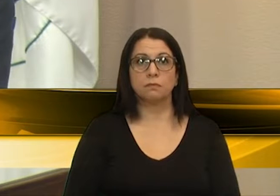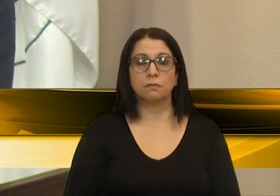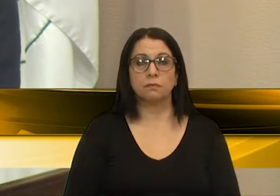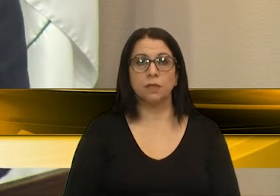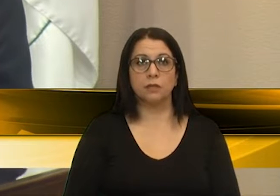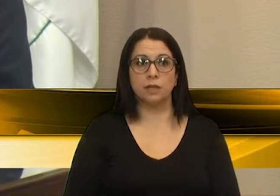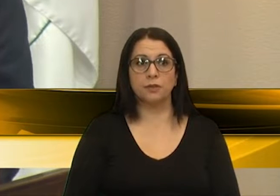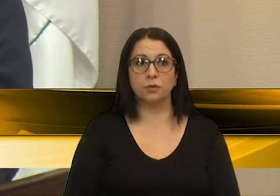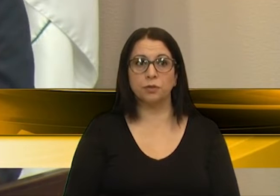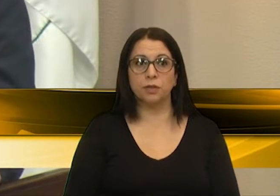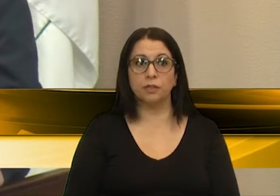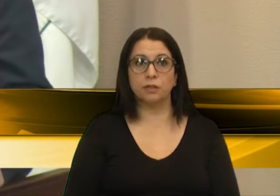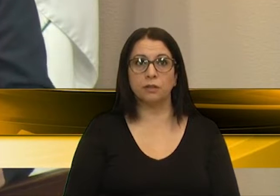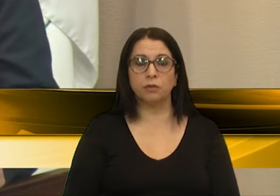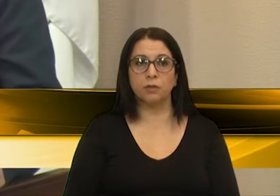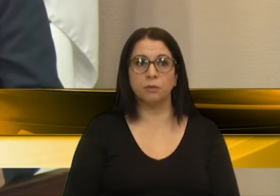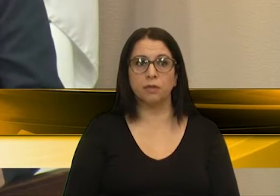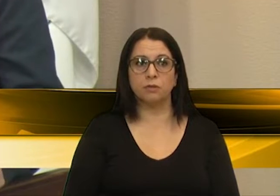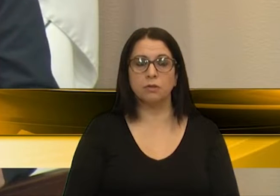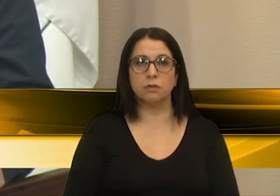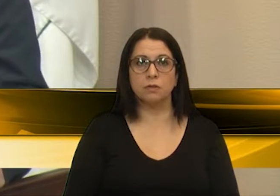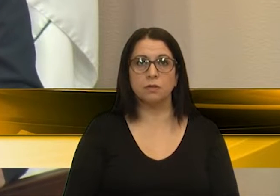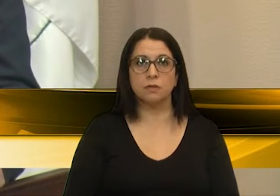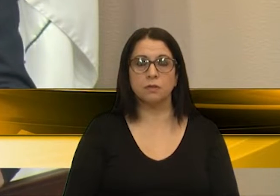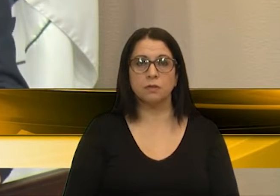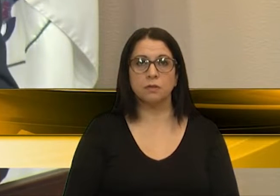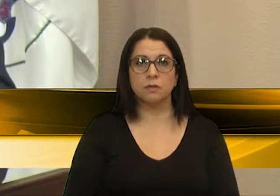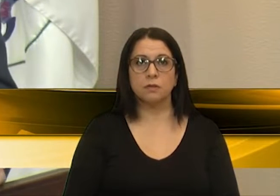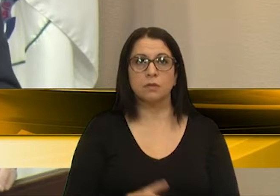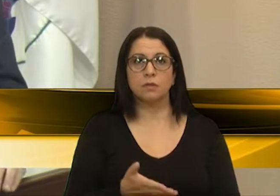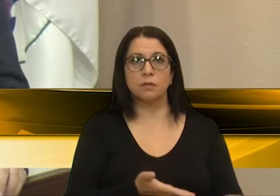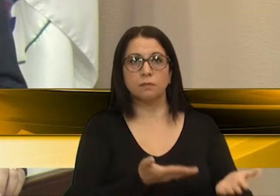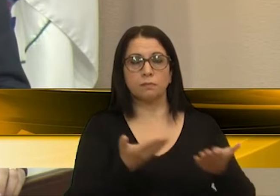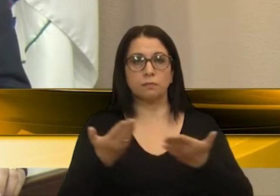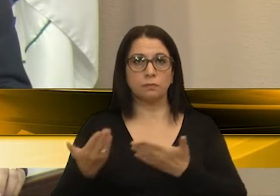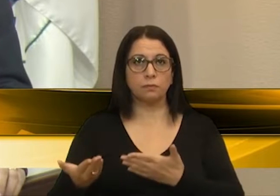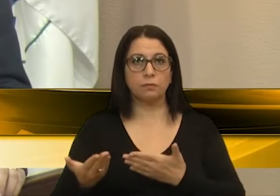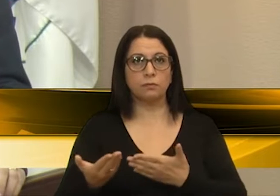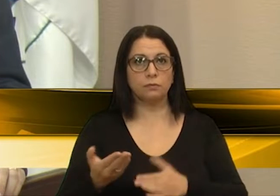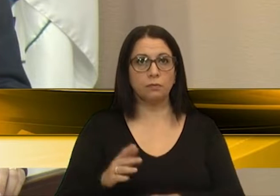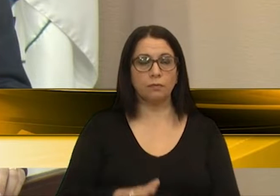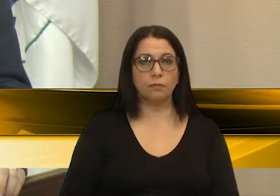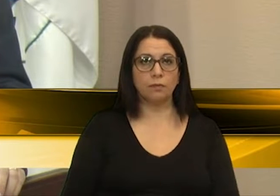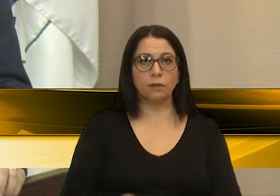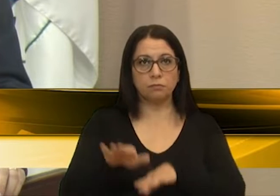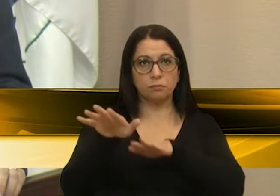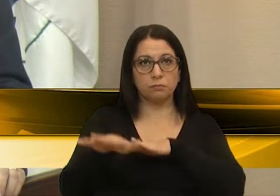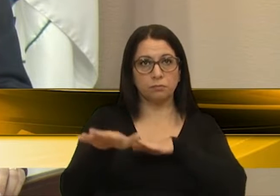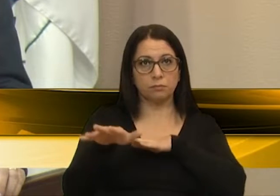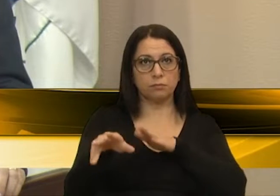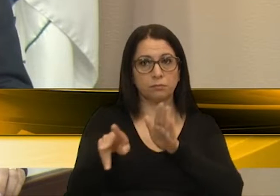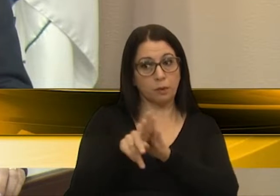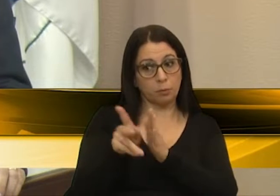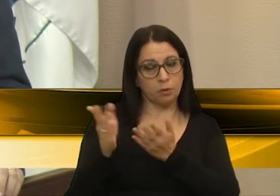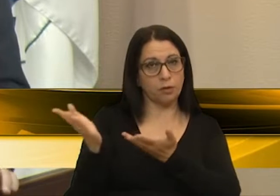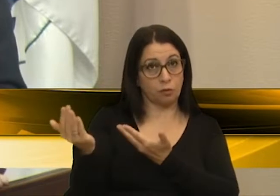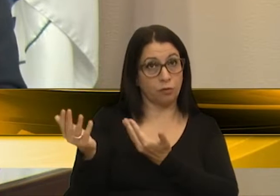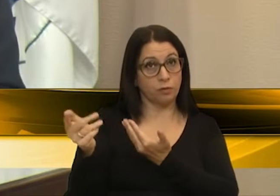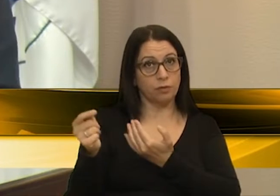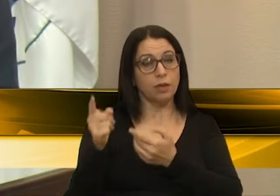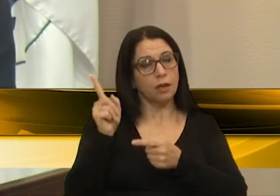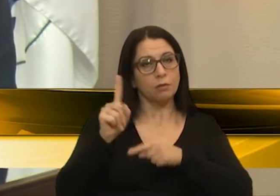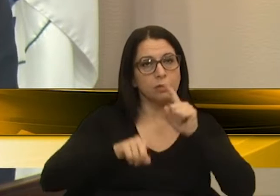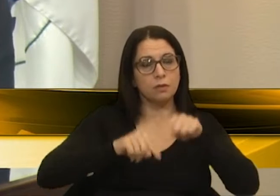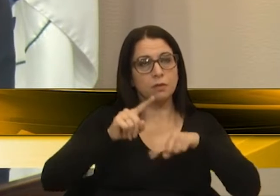Como no ano passado, então venho fazer o convite para a Via Sacra da Juventude, que é